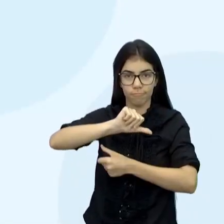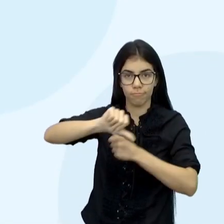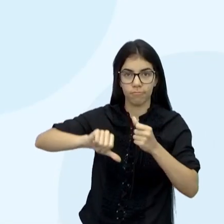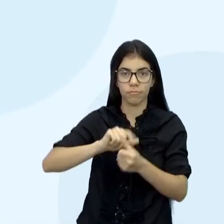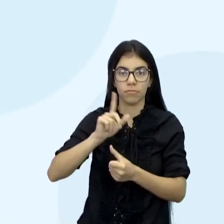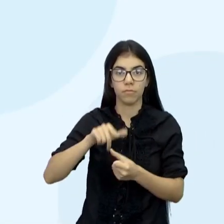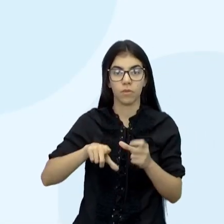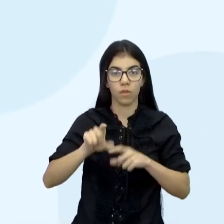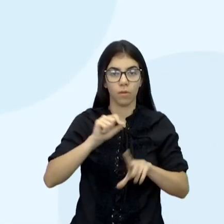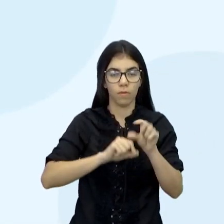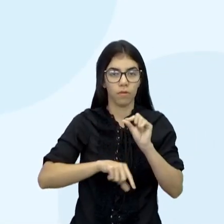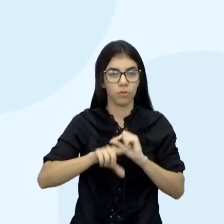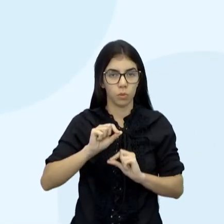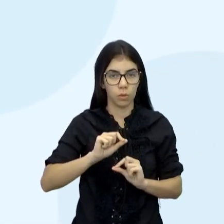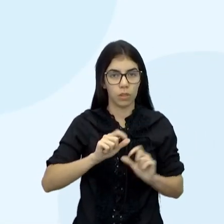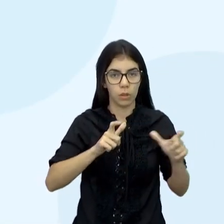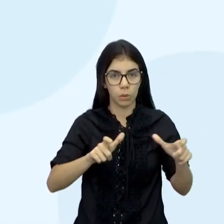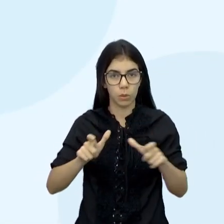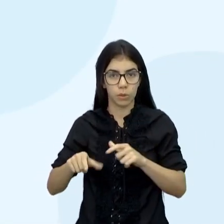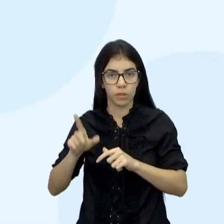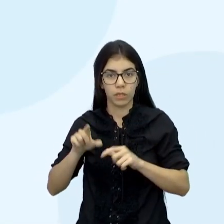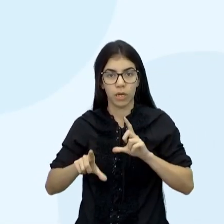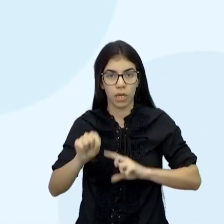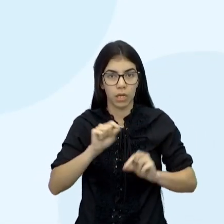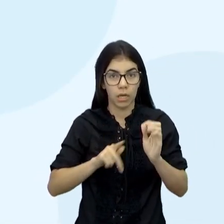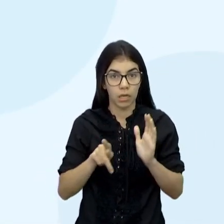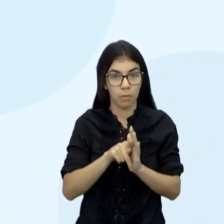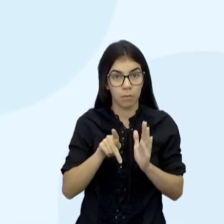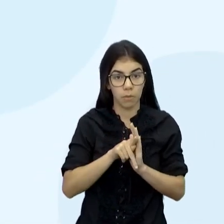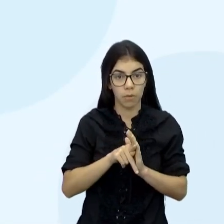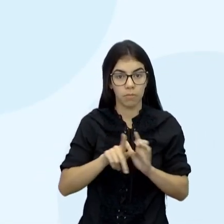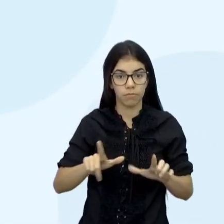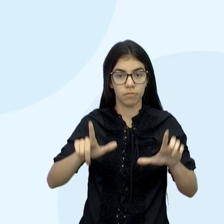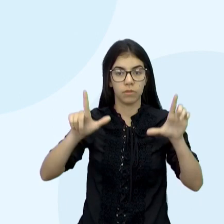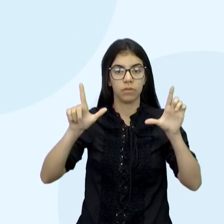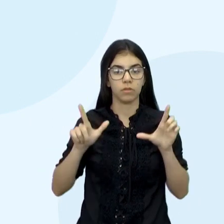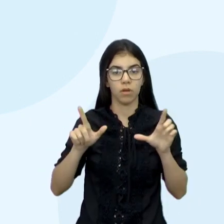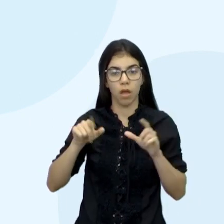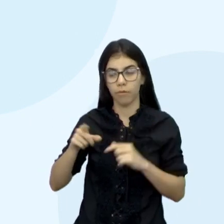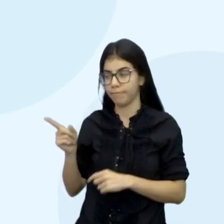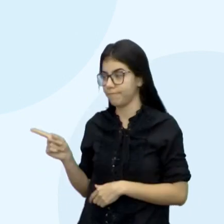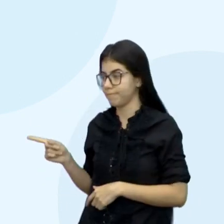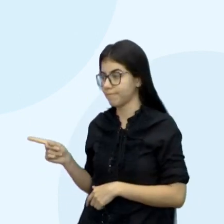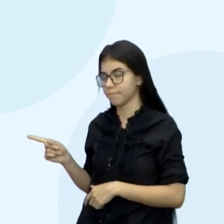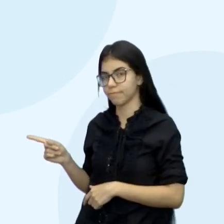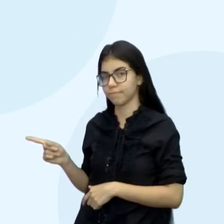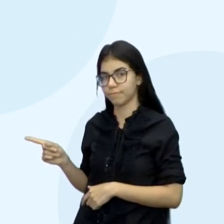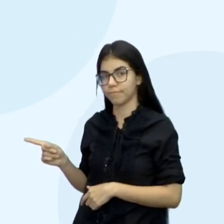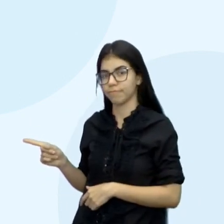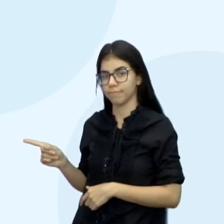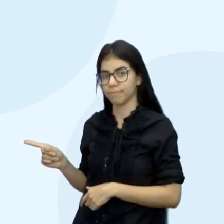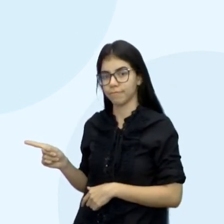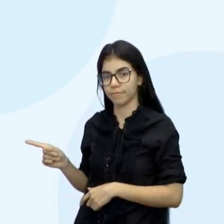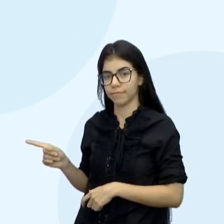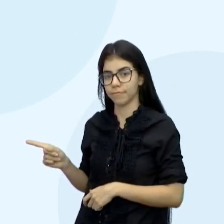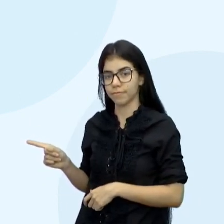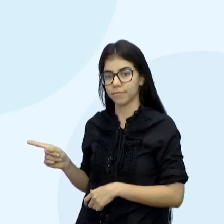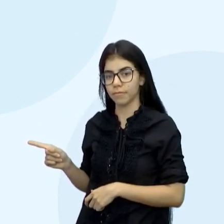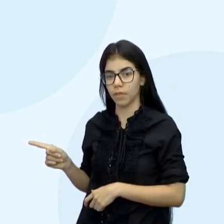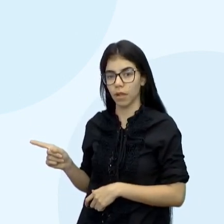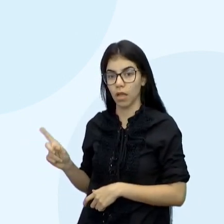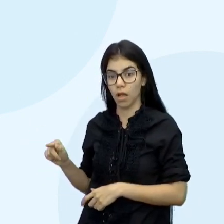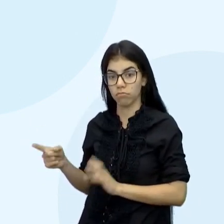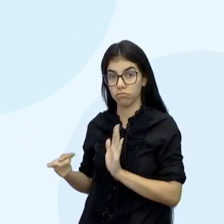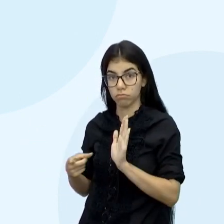gente vai selecionar um cenário lá na área de cenários. Então a gente vai lá no canto direito embaixo, tem o palco ali, né? Sim. E tem um lugarzinho que a